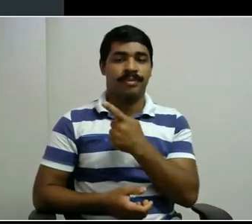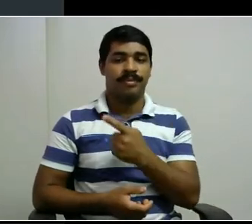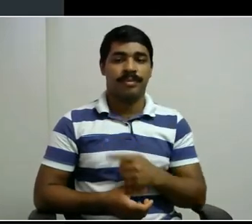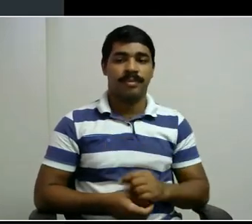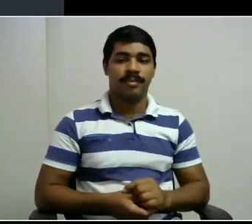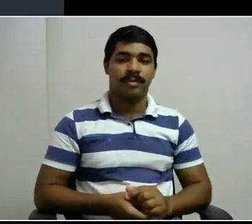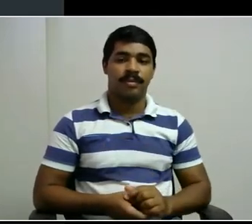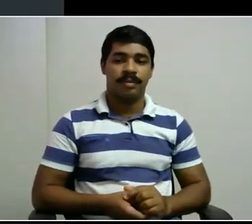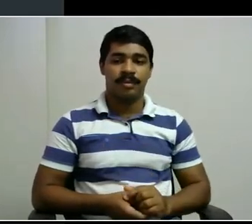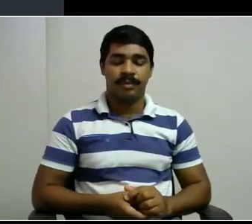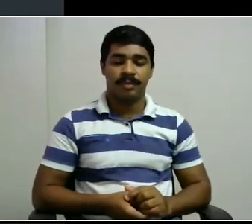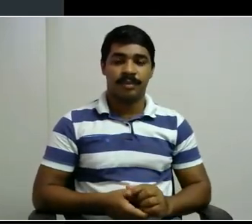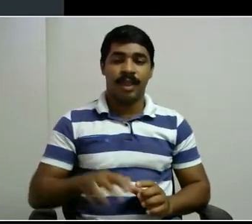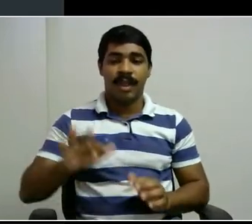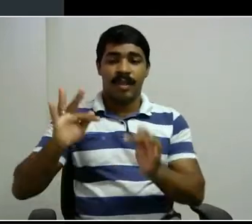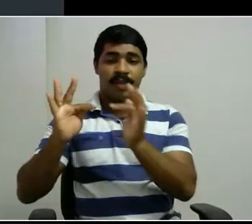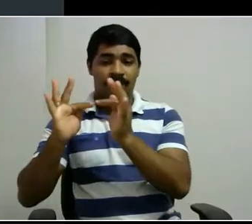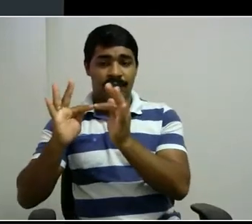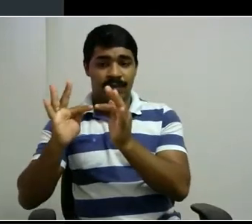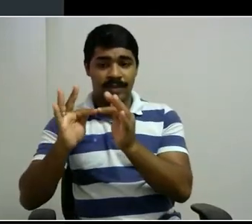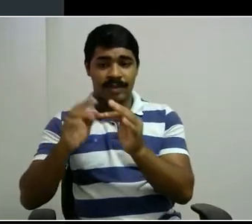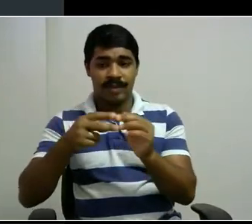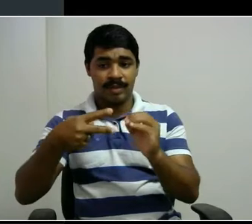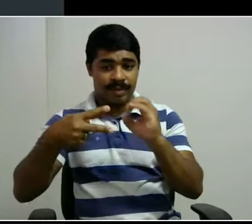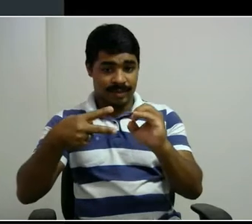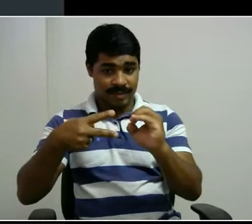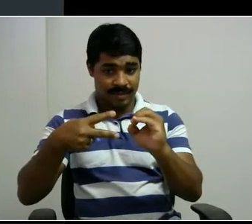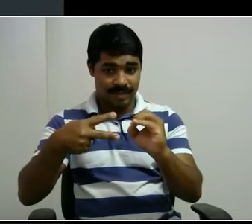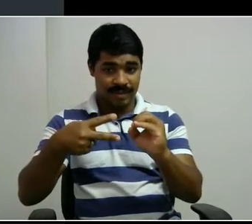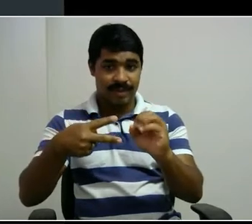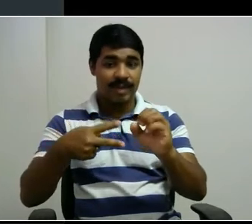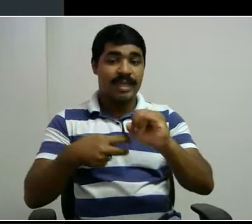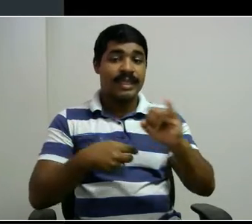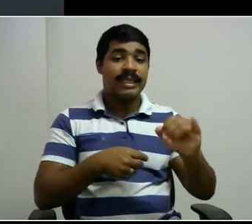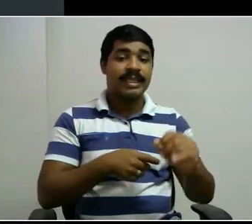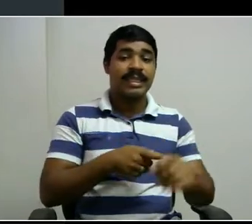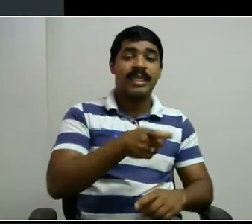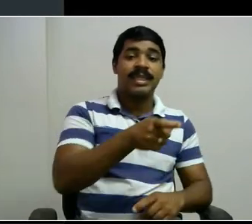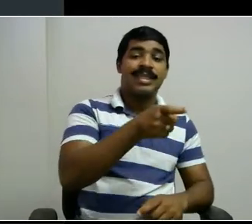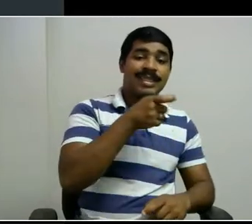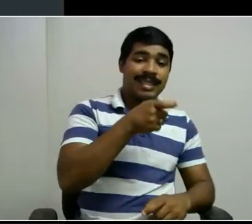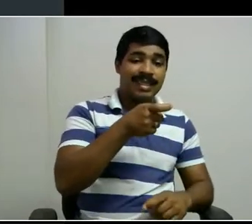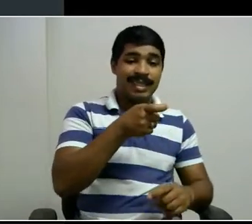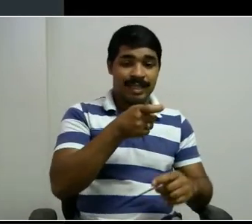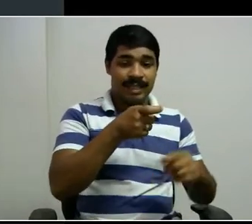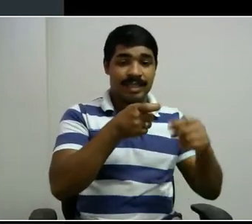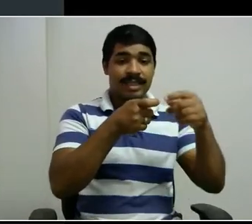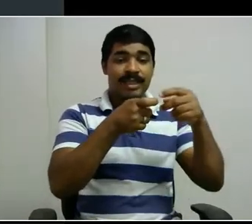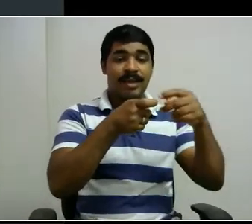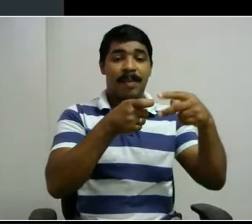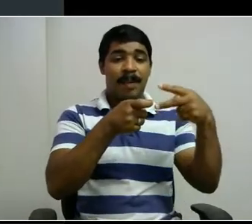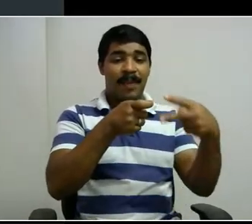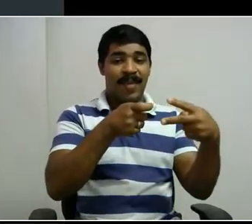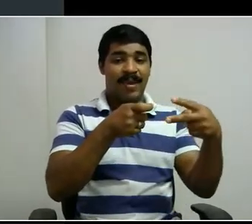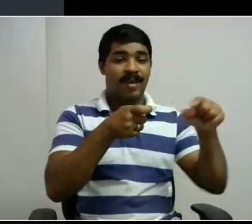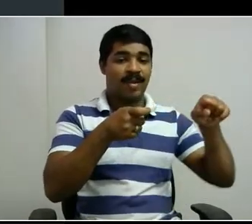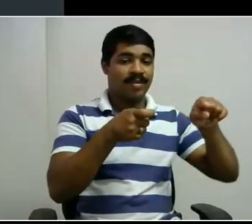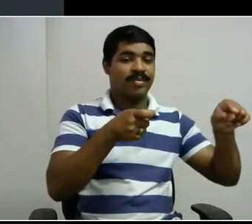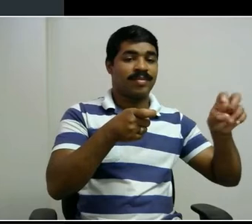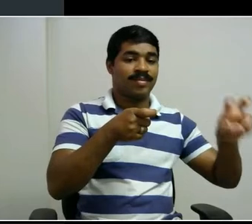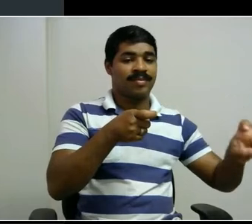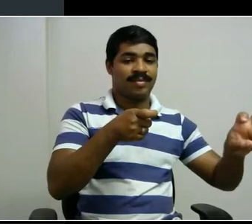tá? Ó, a função é negativa, menor que zero, aonde? Onde apareceu o sinal de menos. O sinal de menos apareceu aonde? O sinal de menos apareceu aqui na frente do